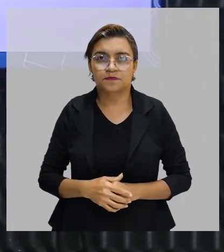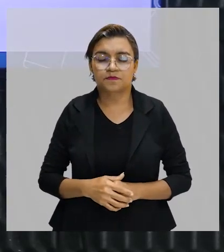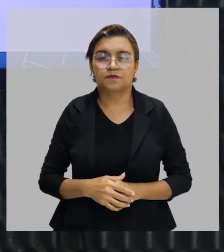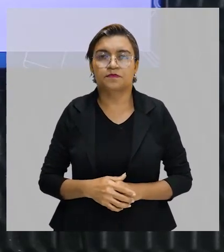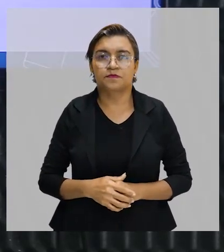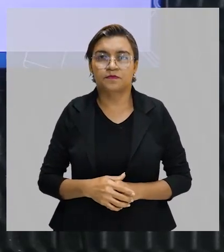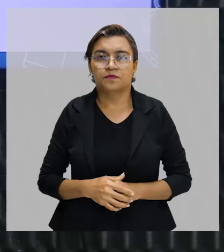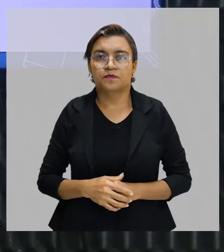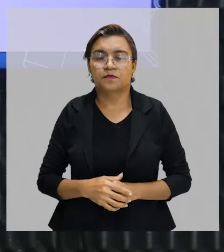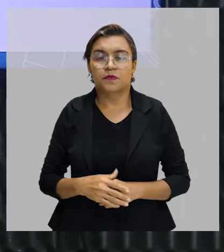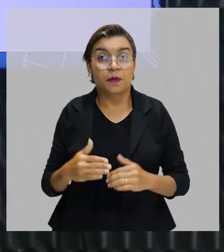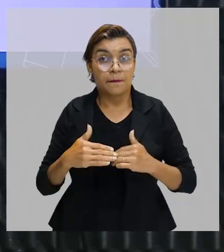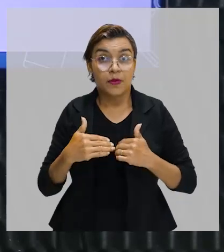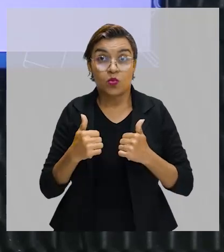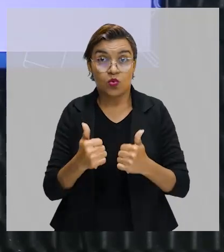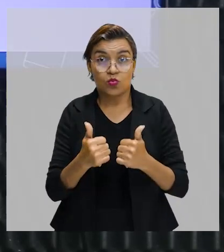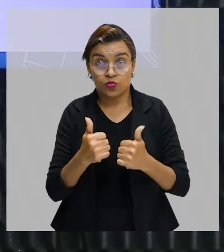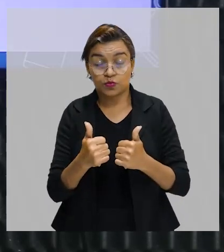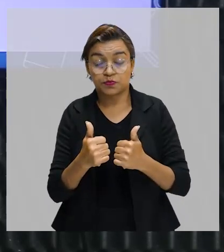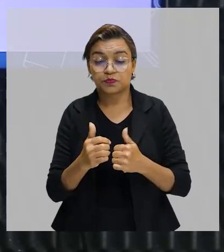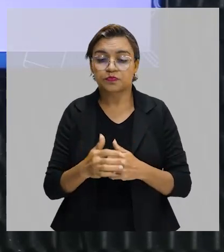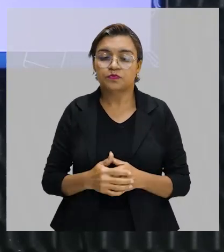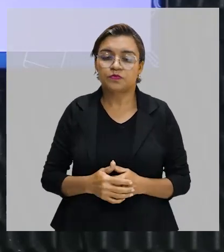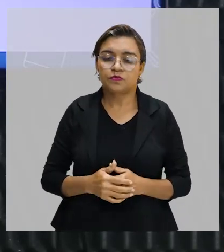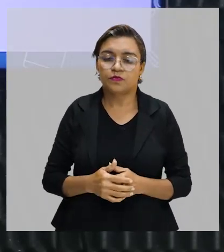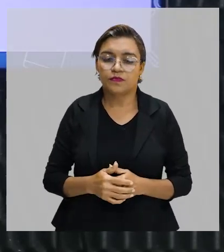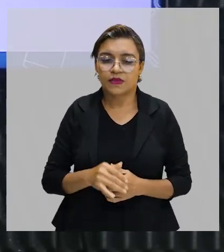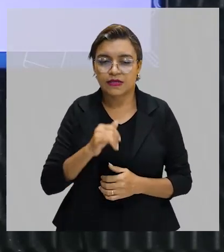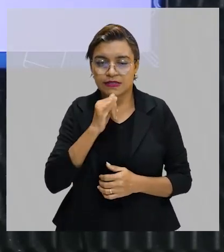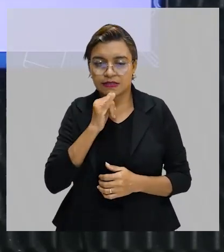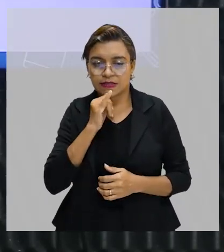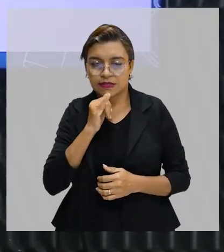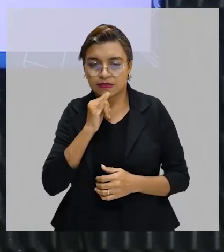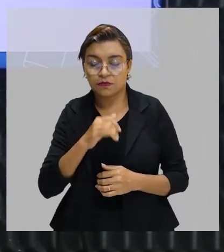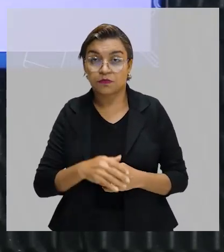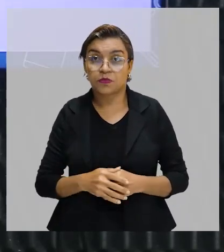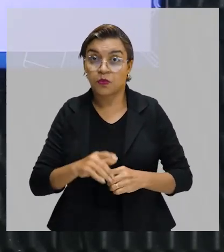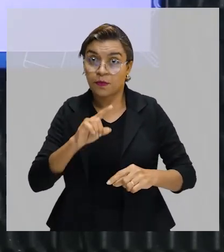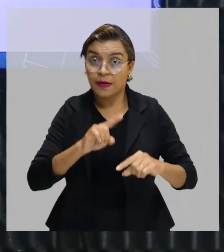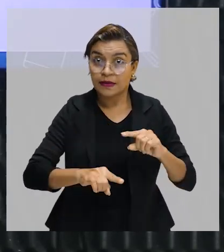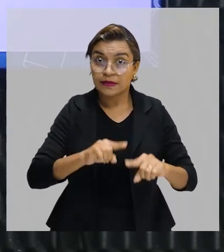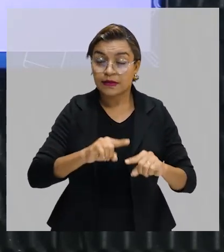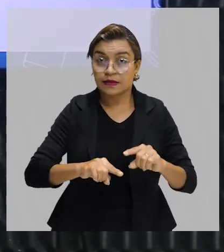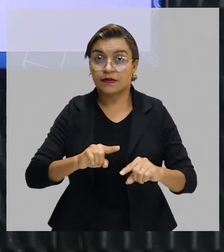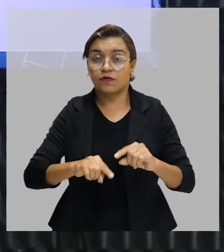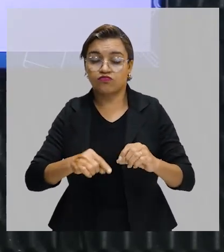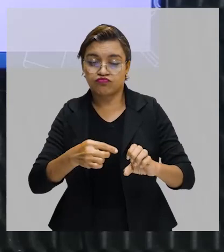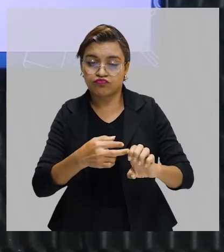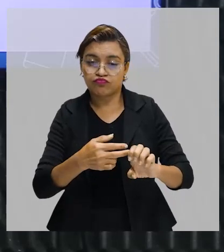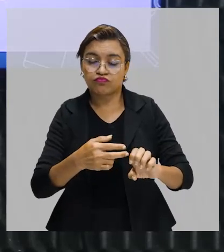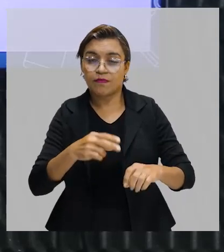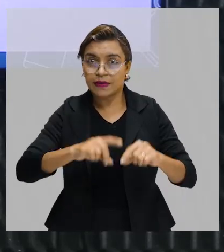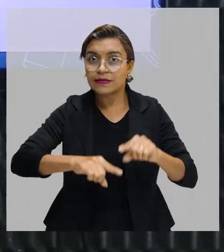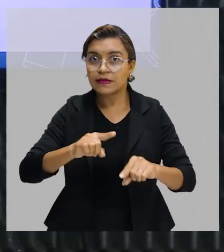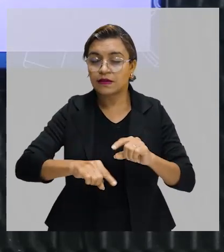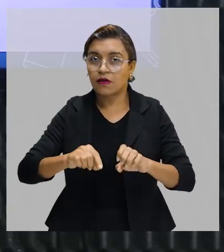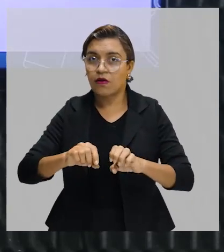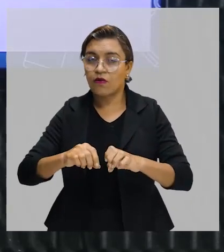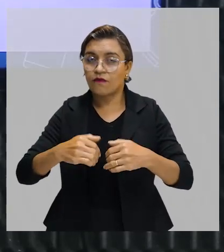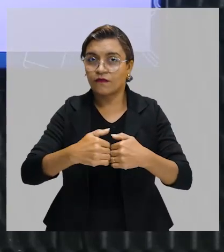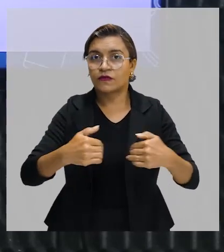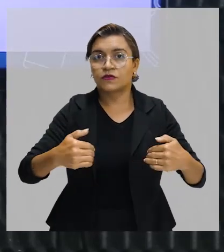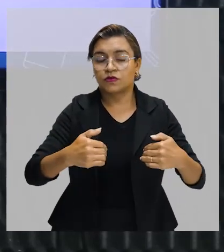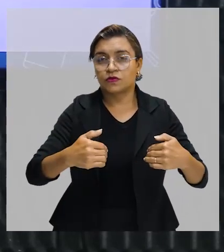uma eficiência melhor, ok? É rodear o material fissionável, certo? Com um refletor de nêutrons,